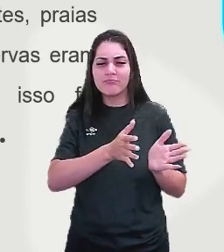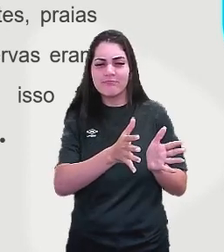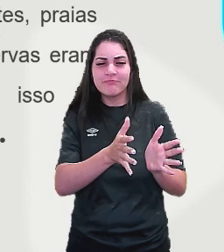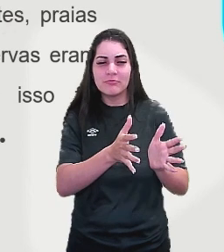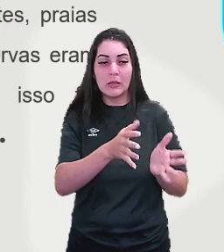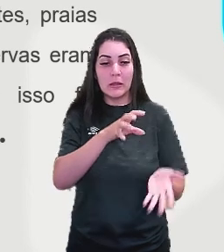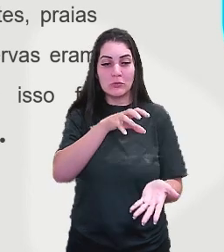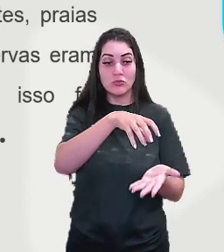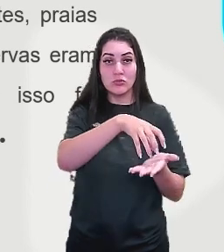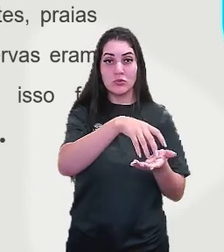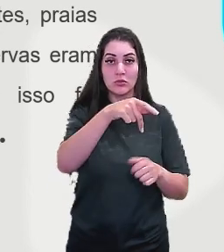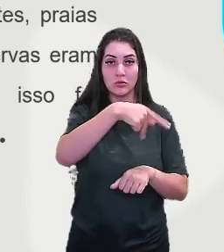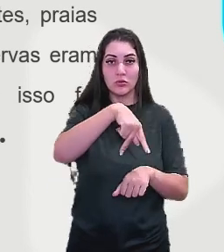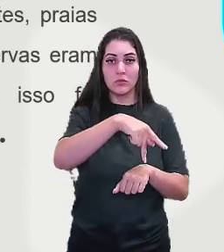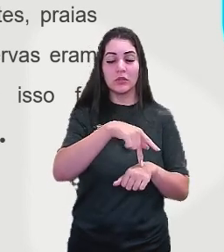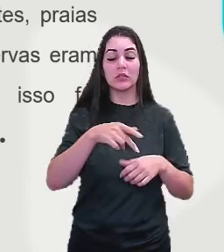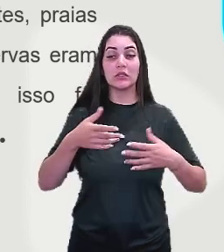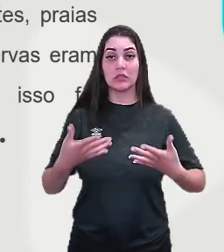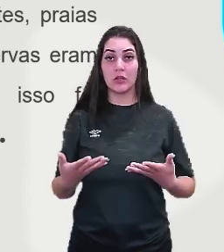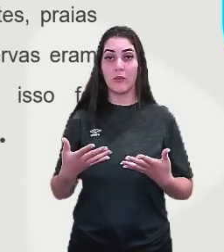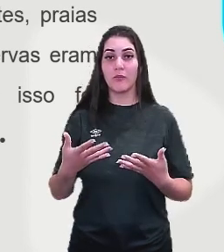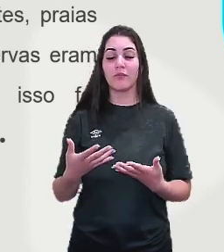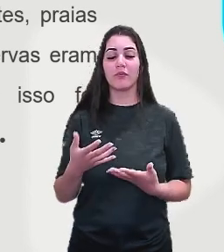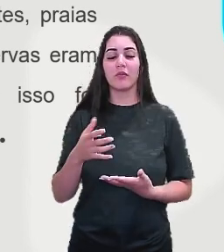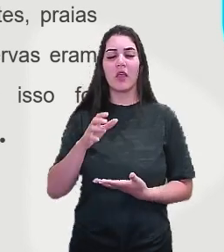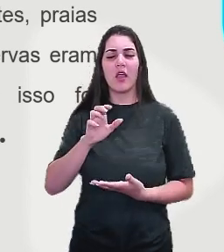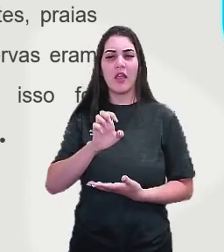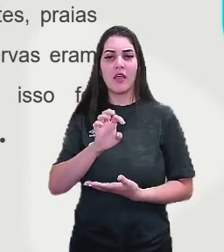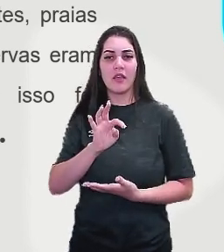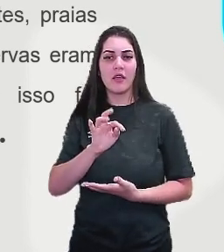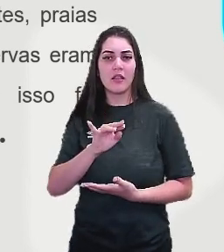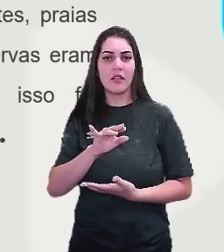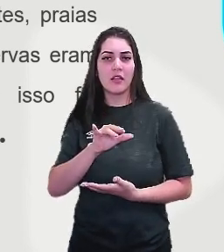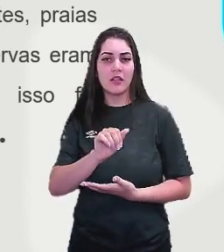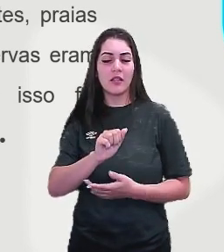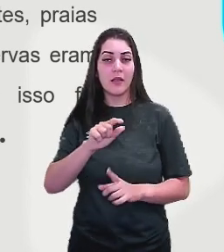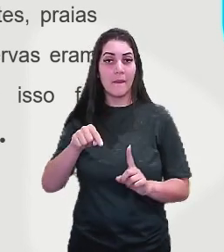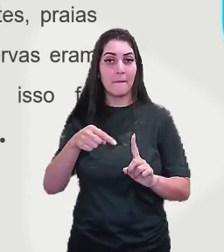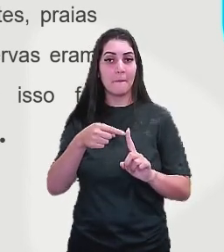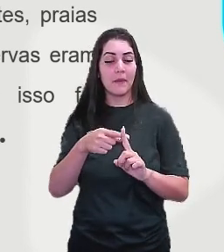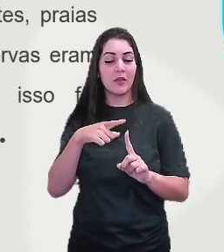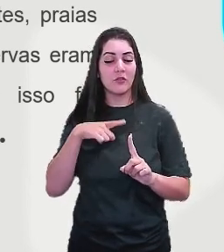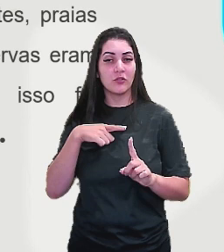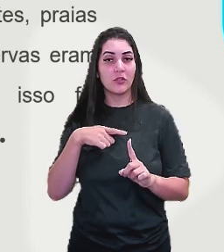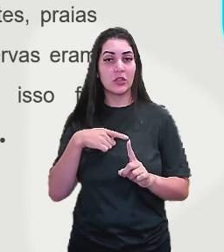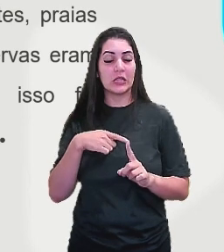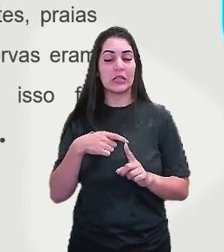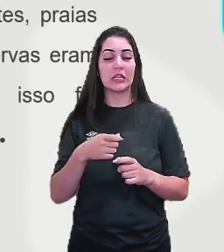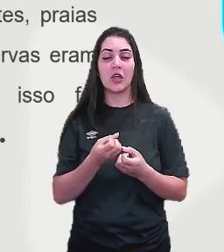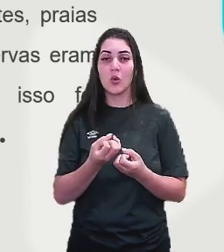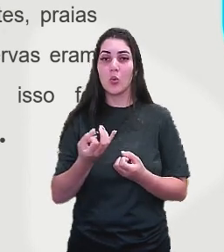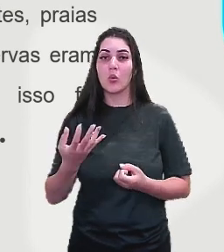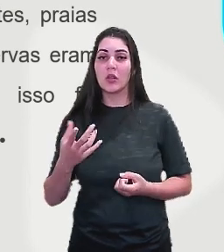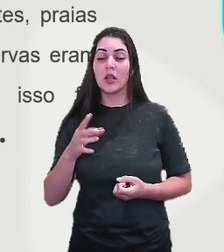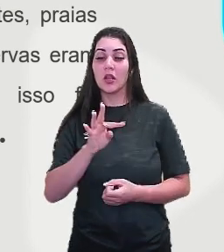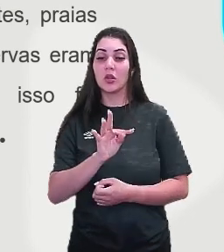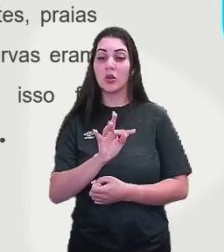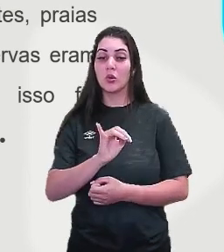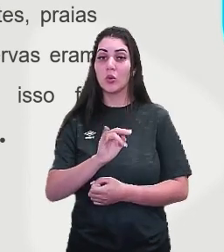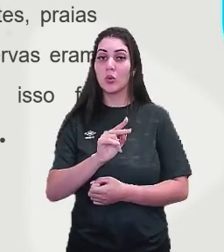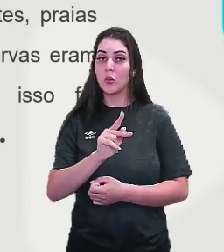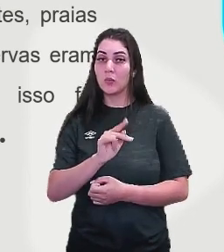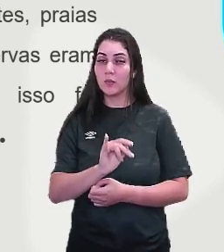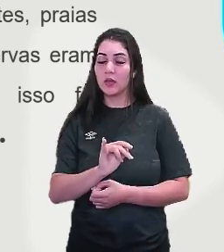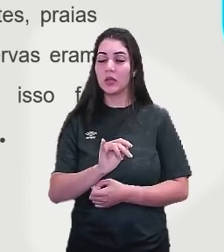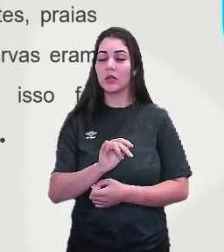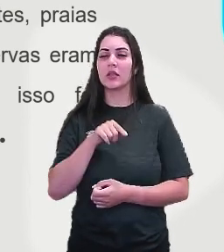país. Então, a etnia mais numerosa eram a dos tupis-guaranis, e foram com eles